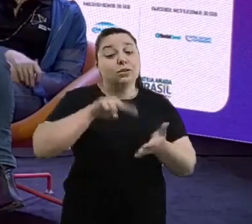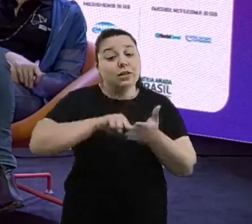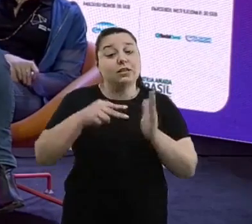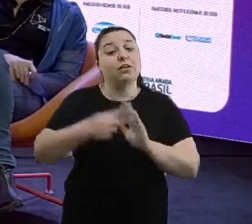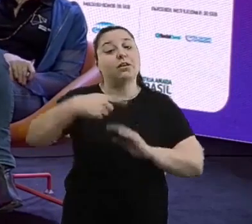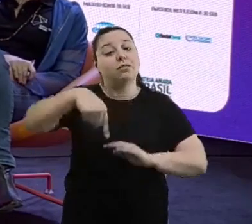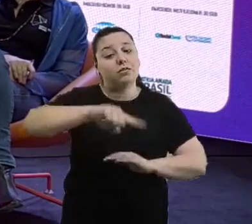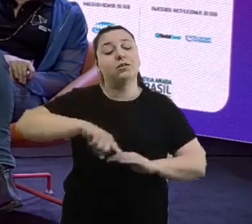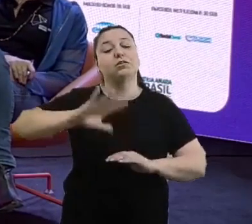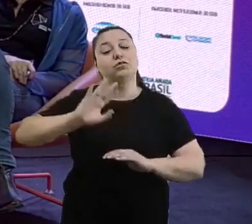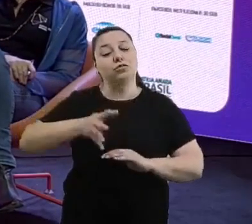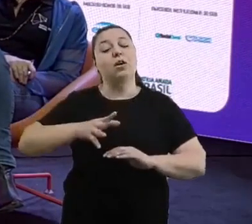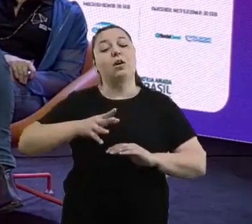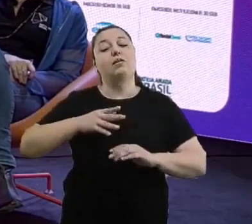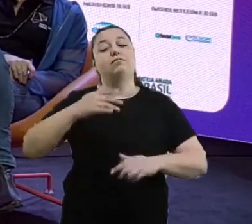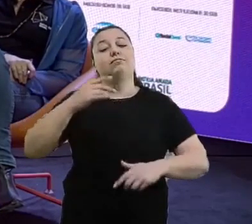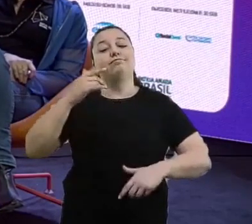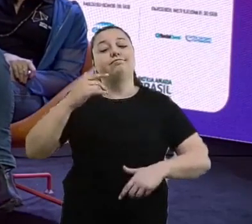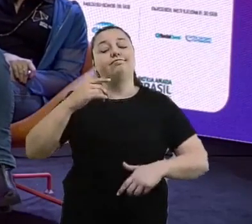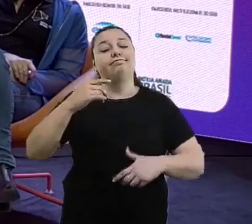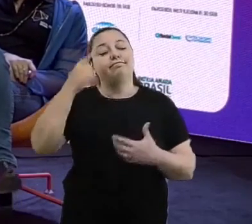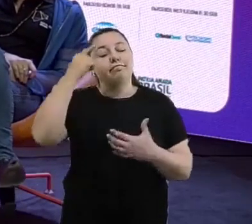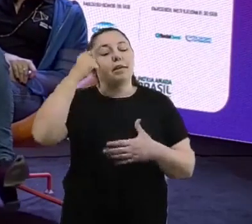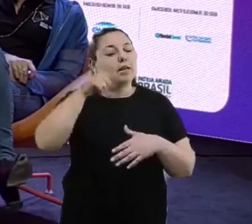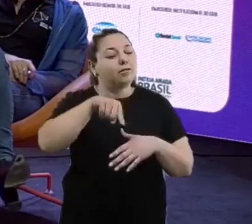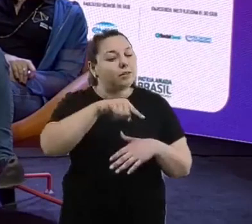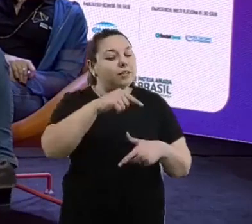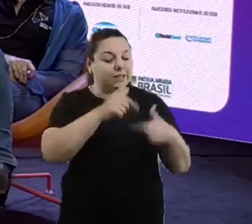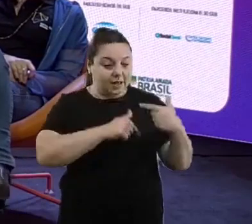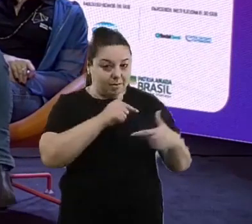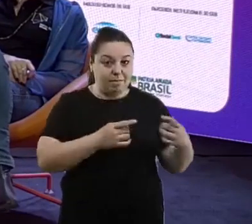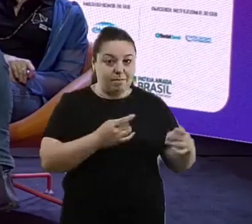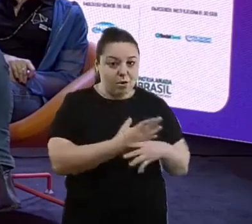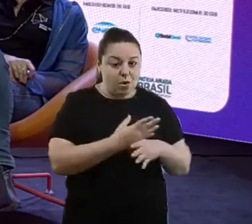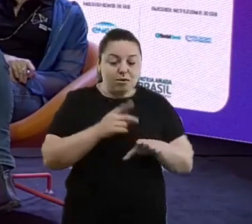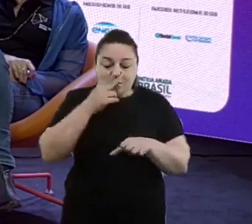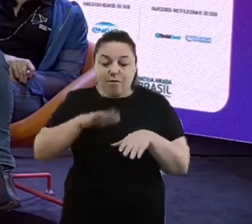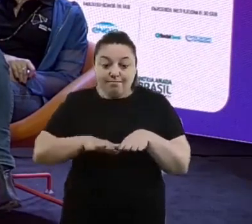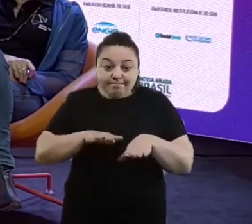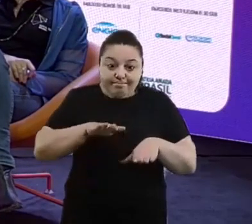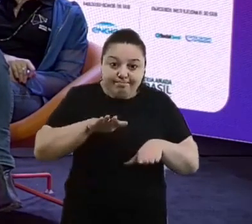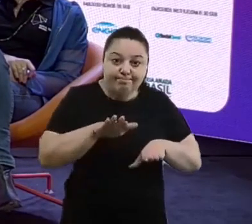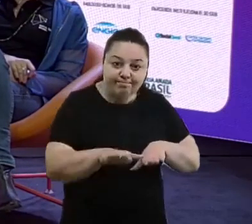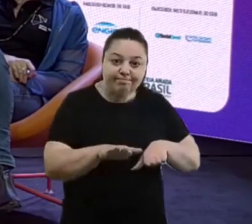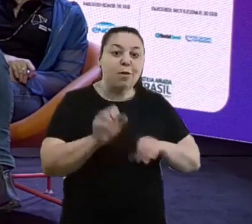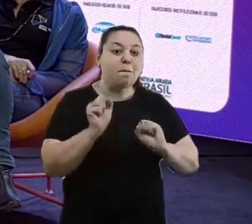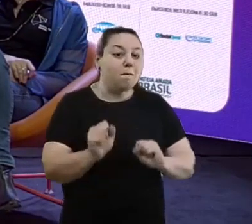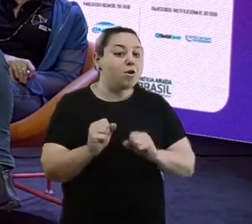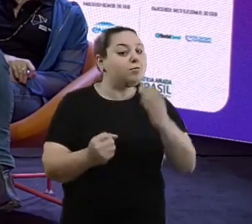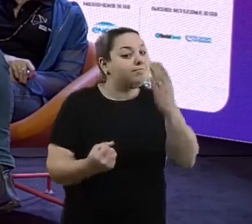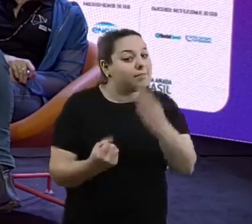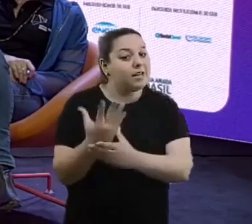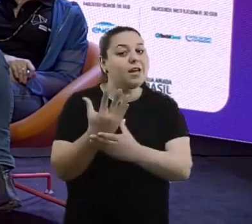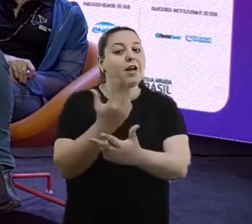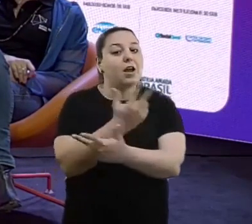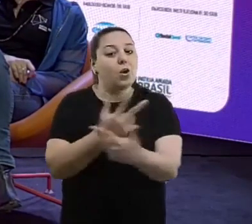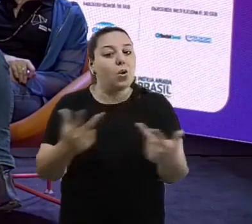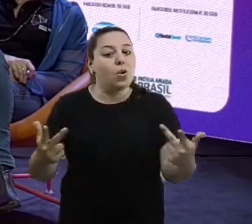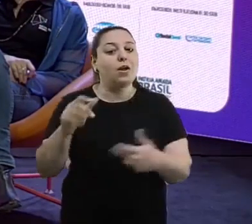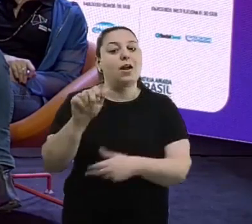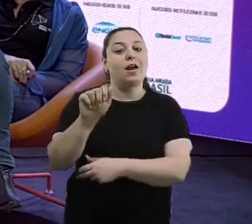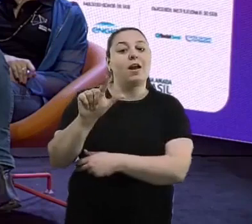um passo da automação, da predição, da geração de alertas, que já pode começar a ser testado, que é o auge. Todo